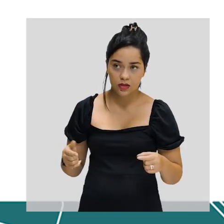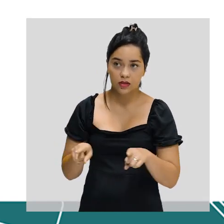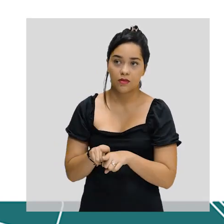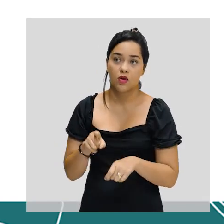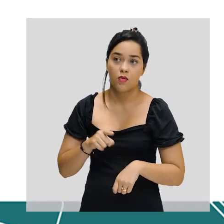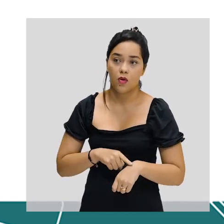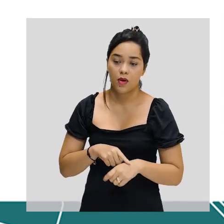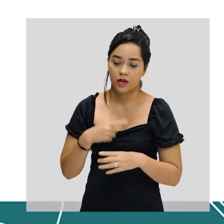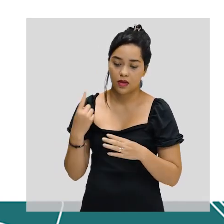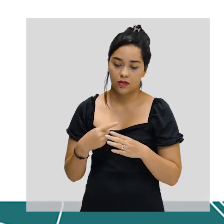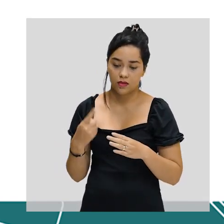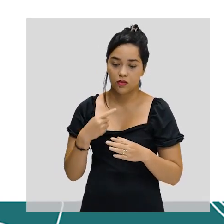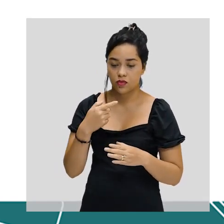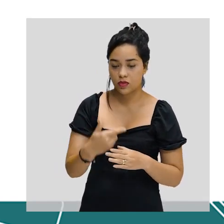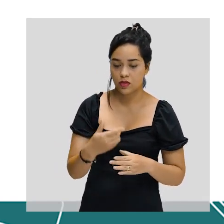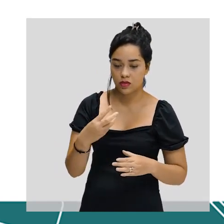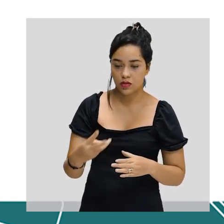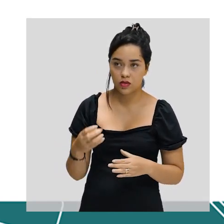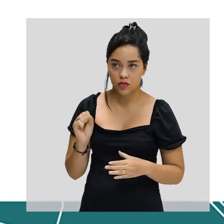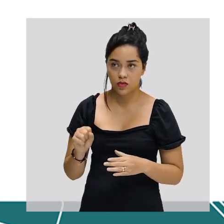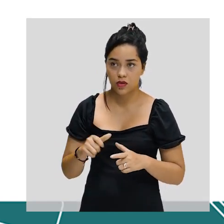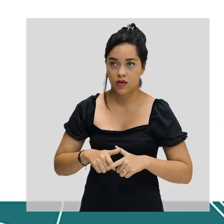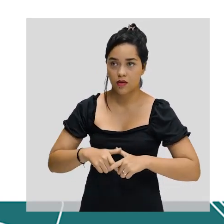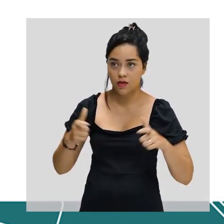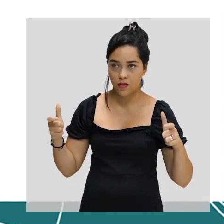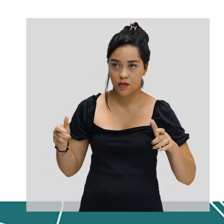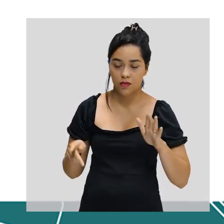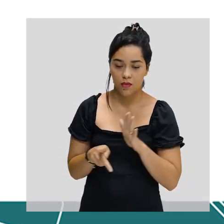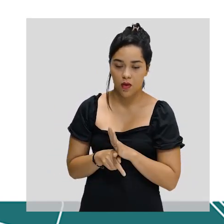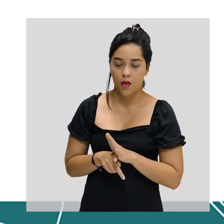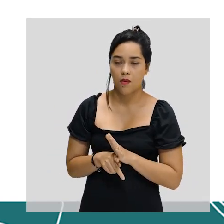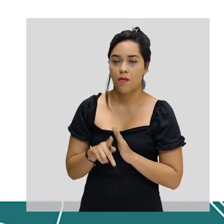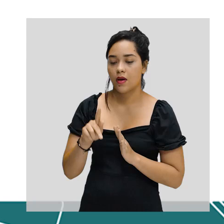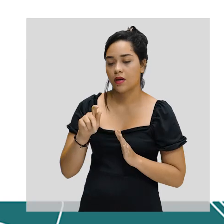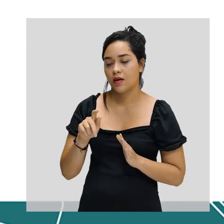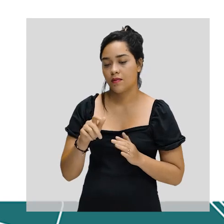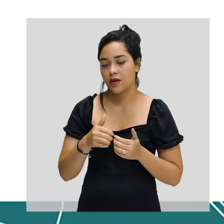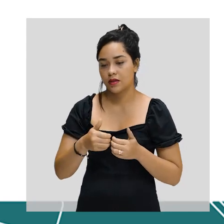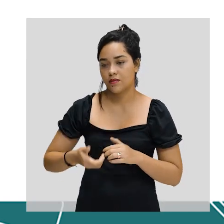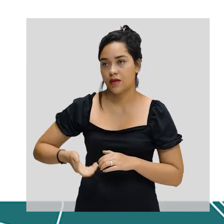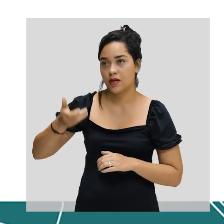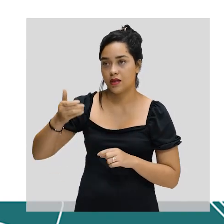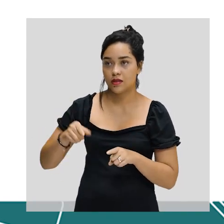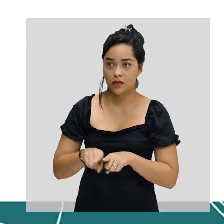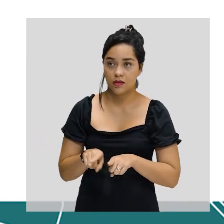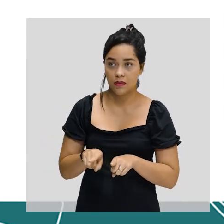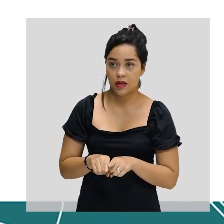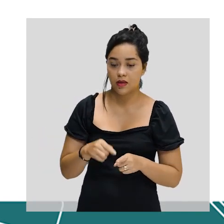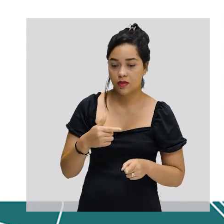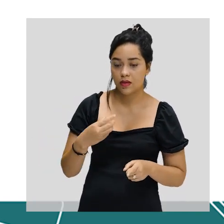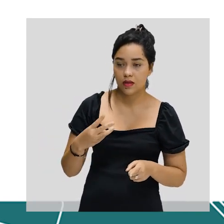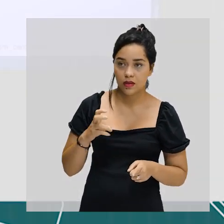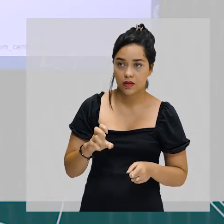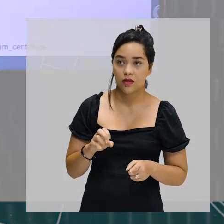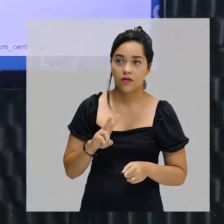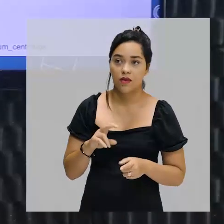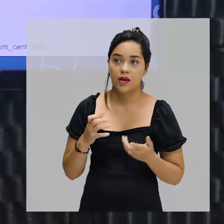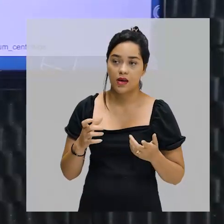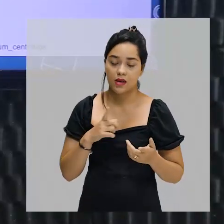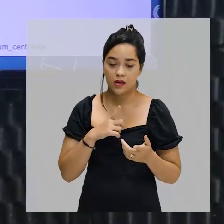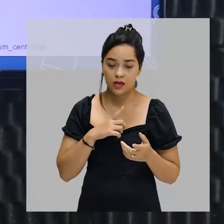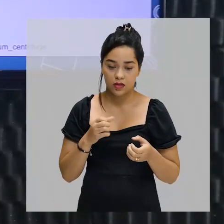que ele é centrifugado, o 238 ele é jogado para as paredes externas e o 235 né, ele acaba ficando